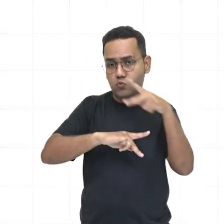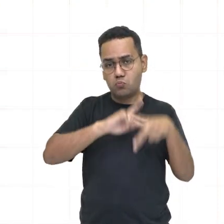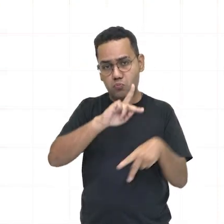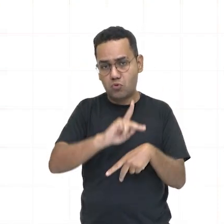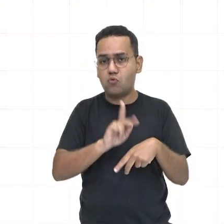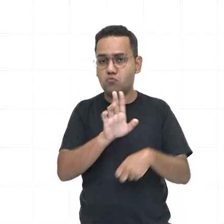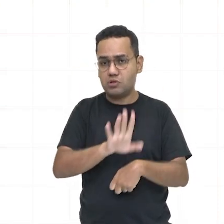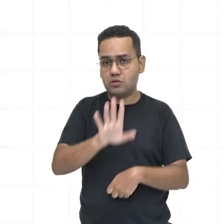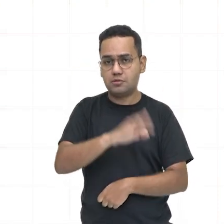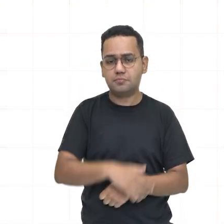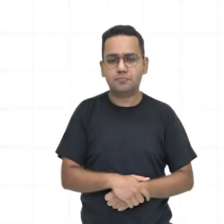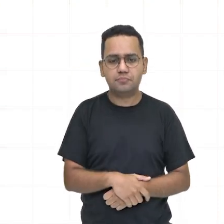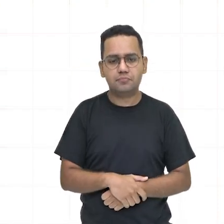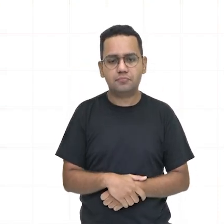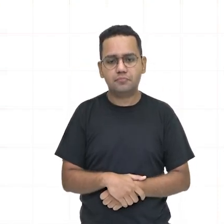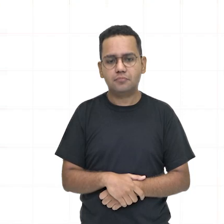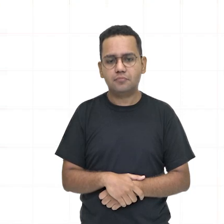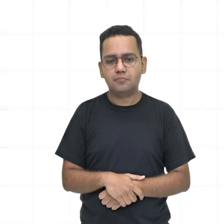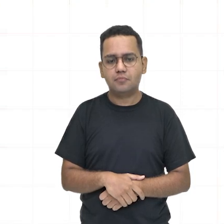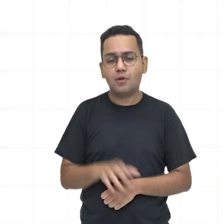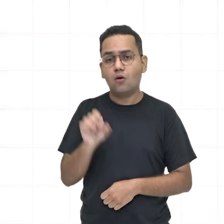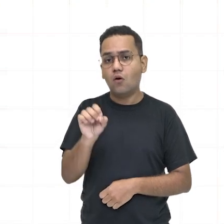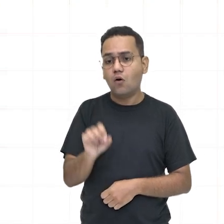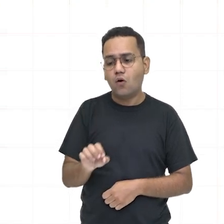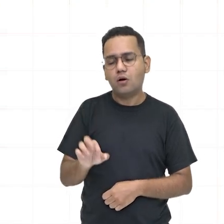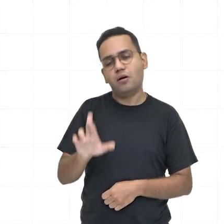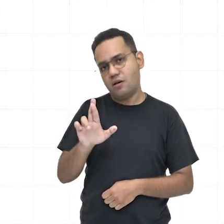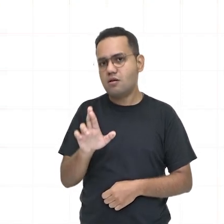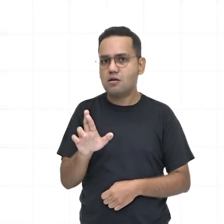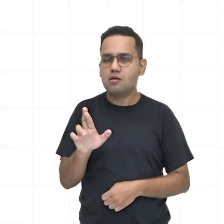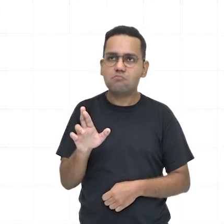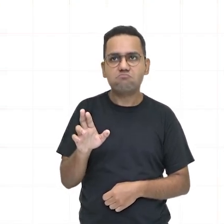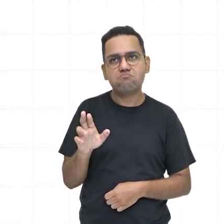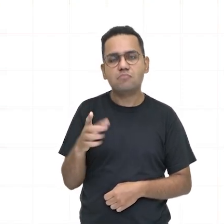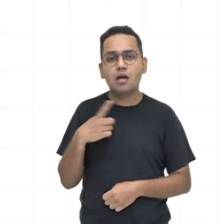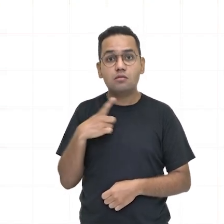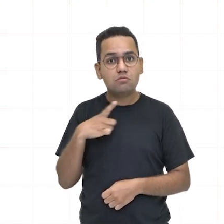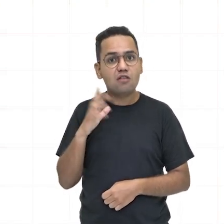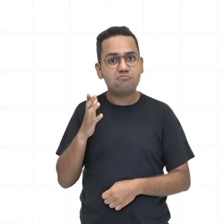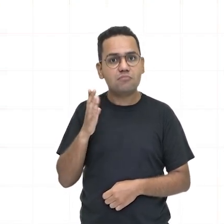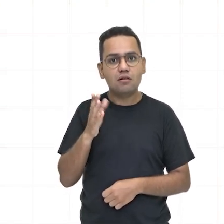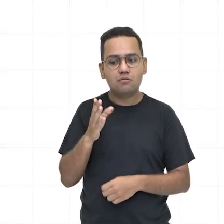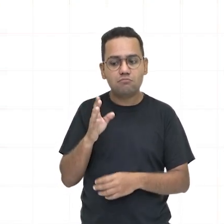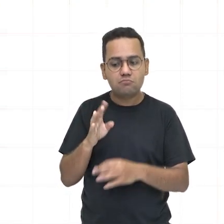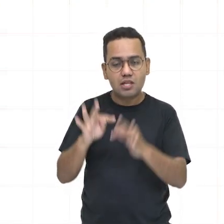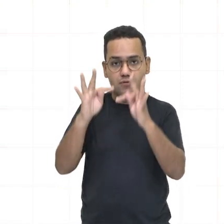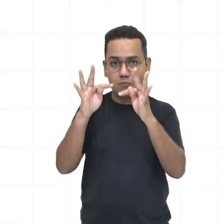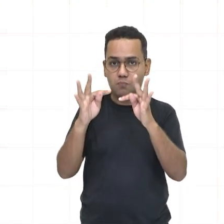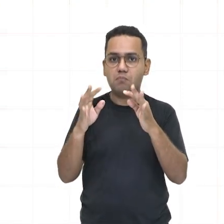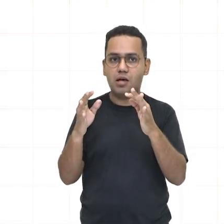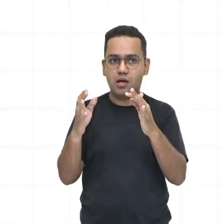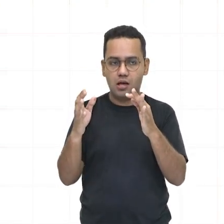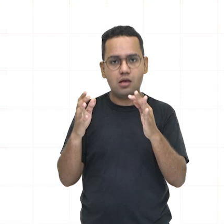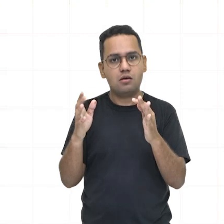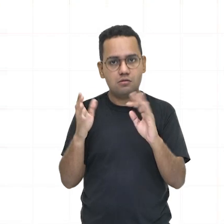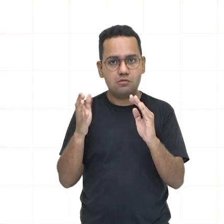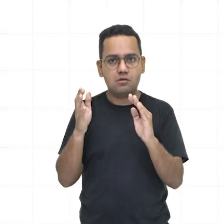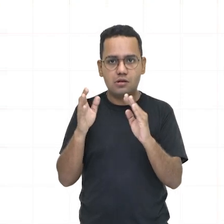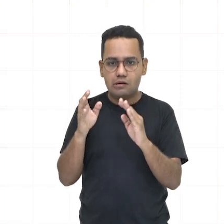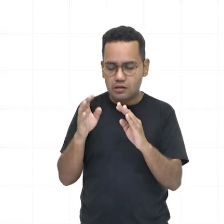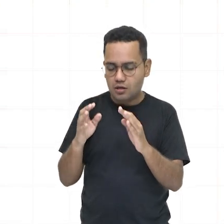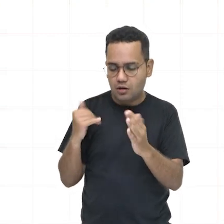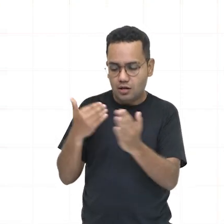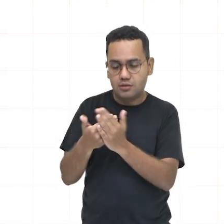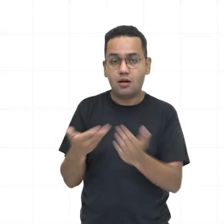forma geral. As orientais também têm um desenvolvimento tecnológico que se perpetua até